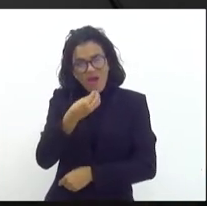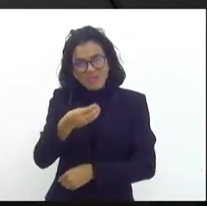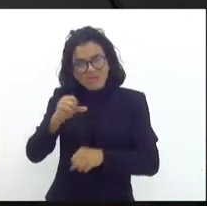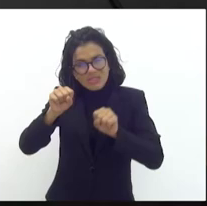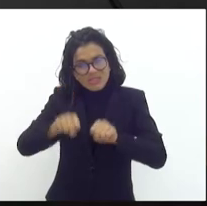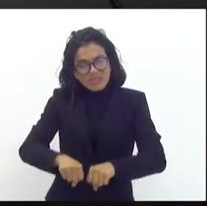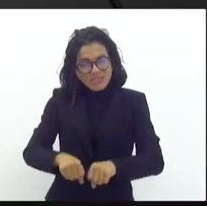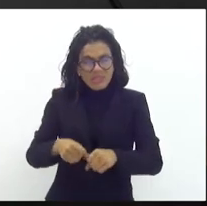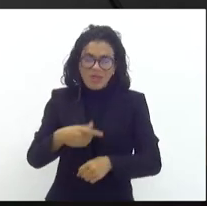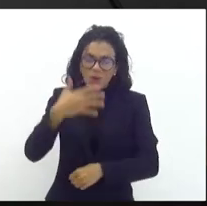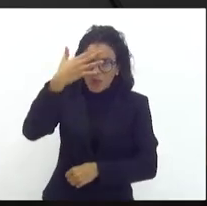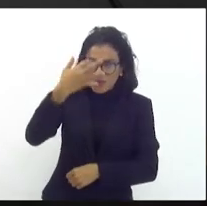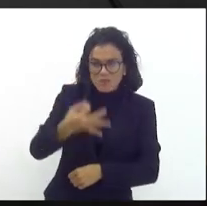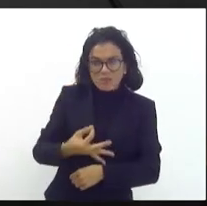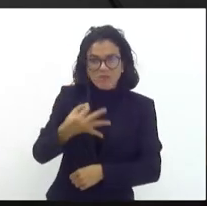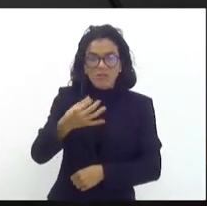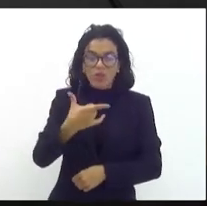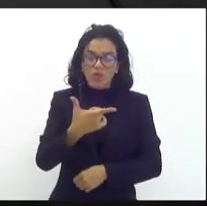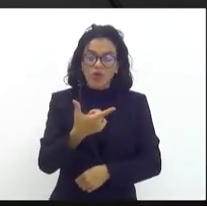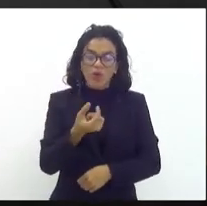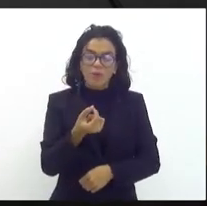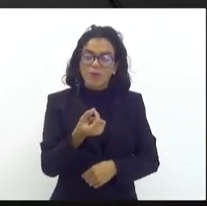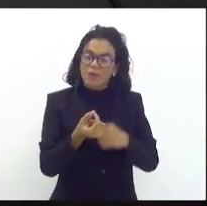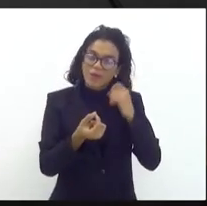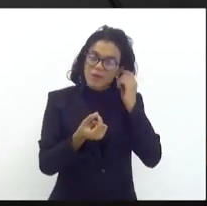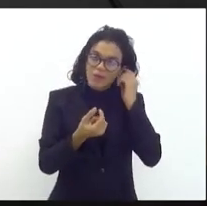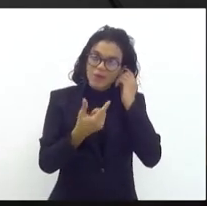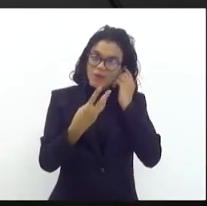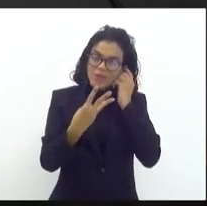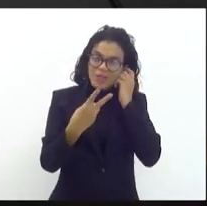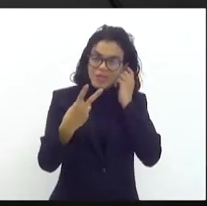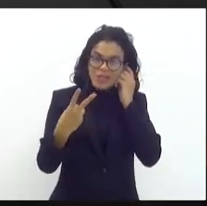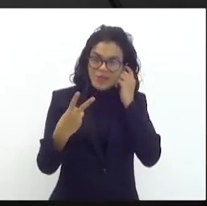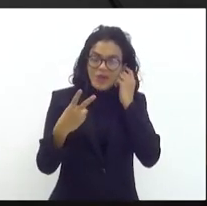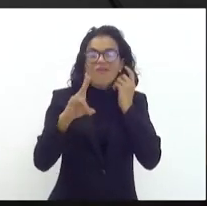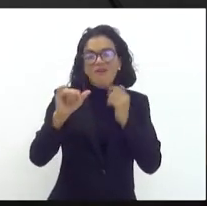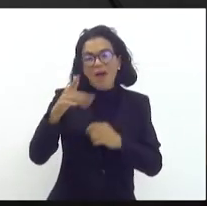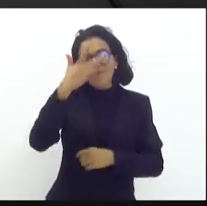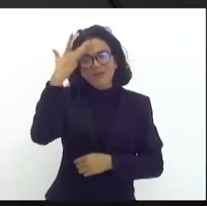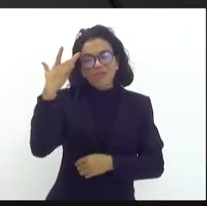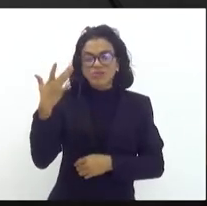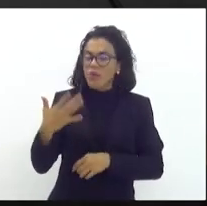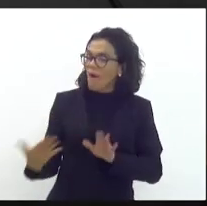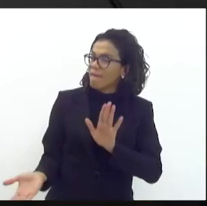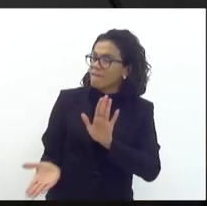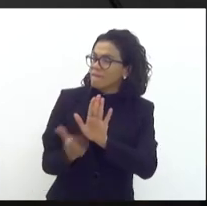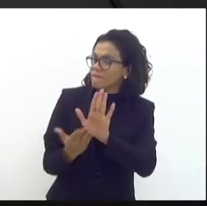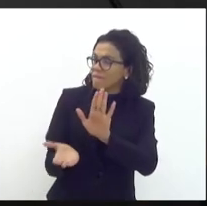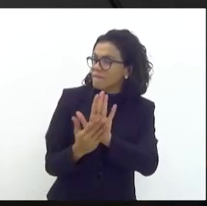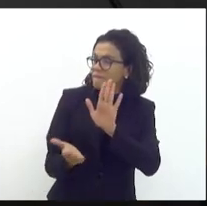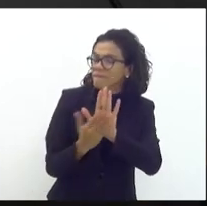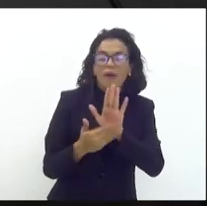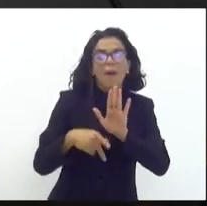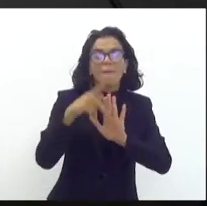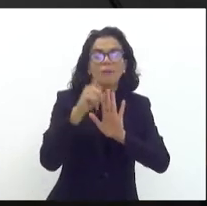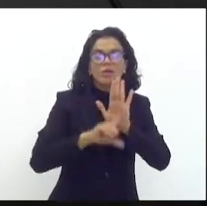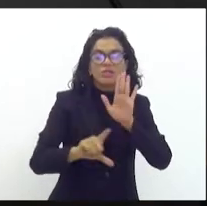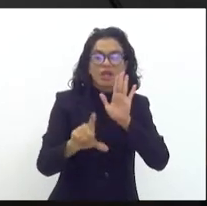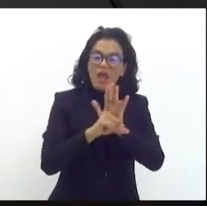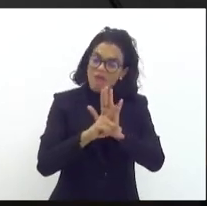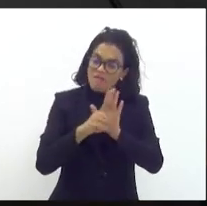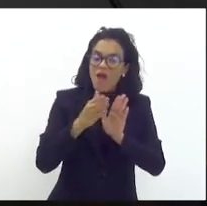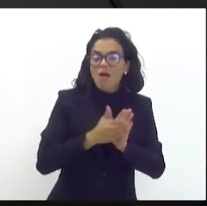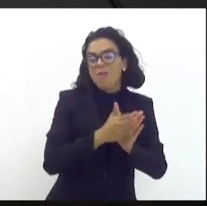com certeza quando chegar em 2032 vai ter alguém apresentando um projeto dizendo Vamos